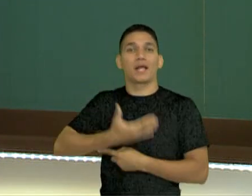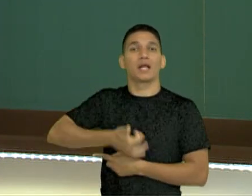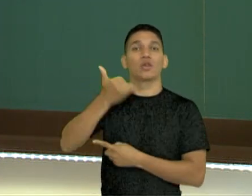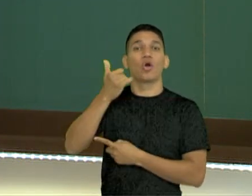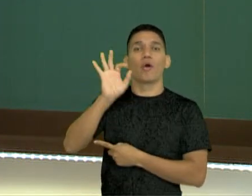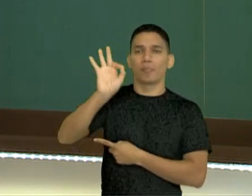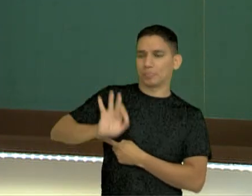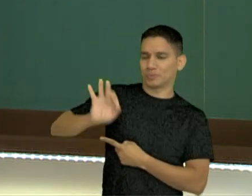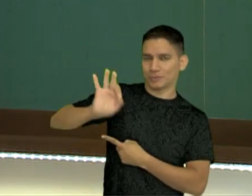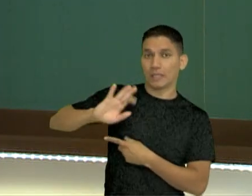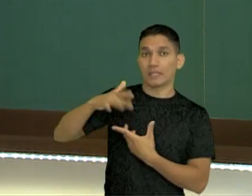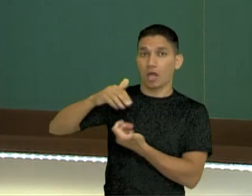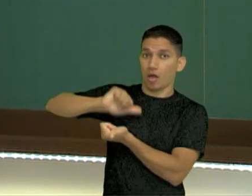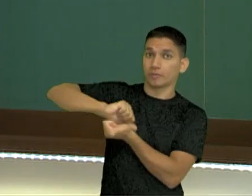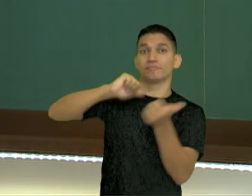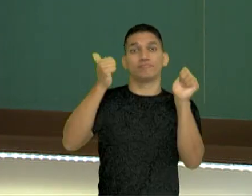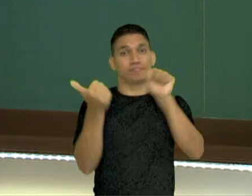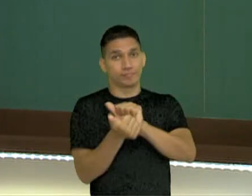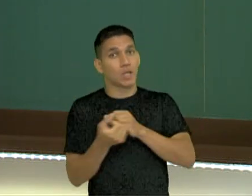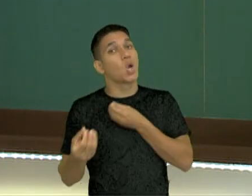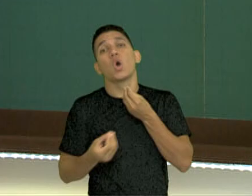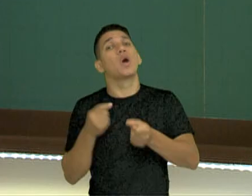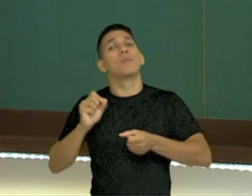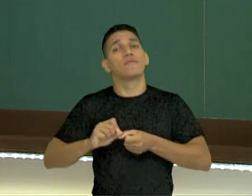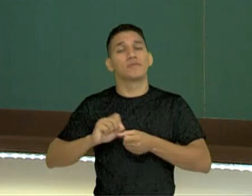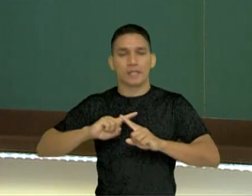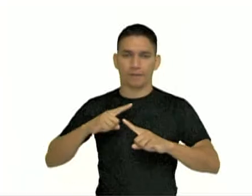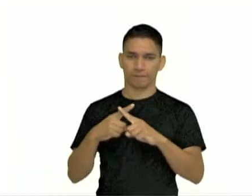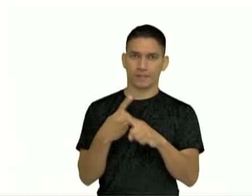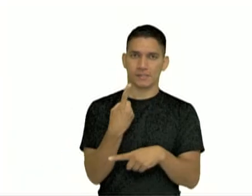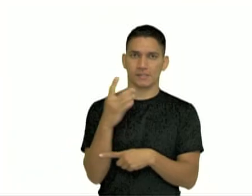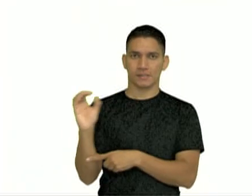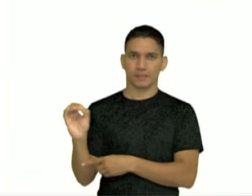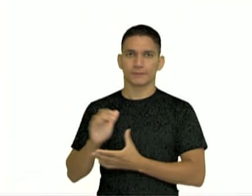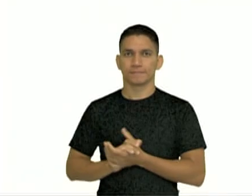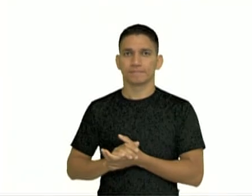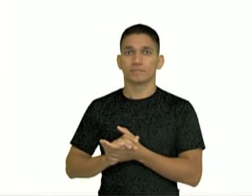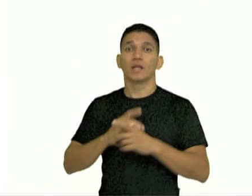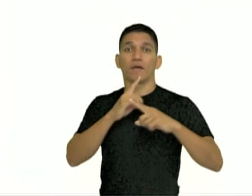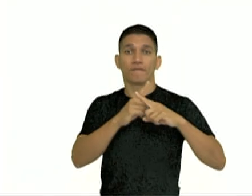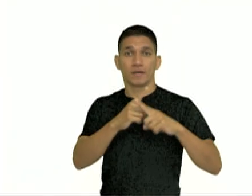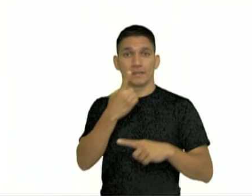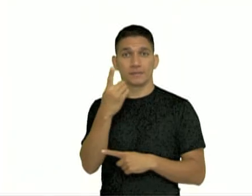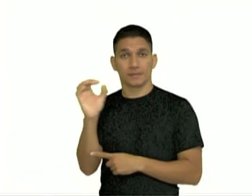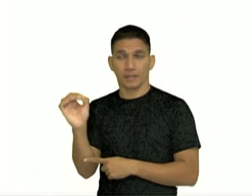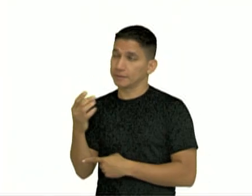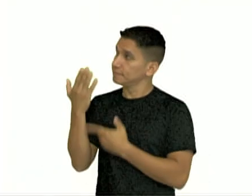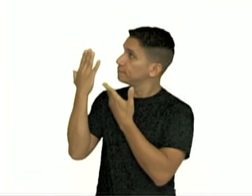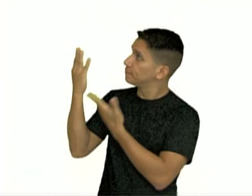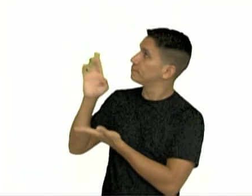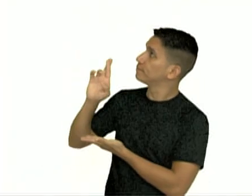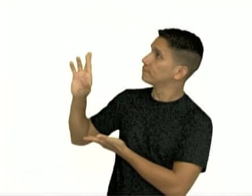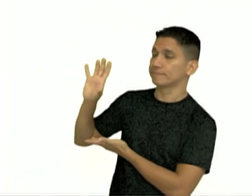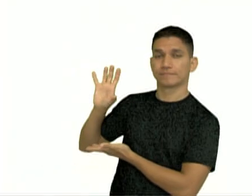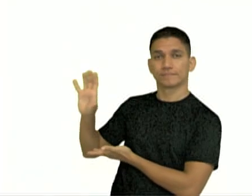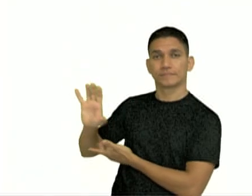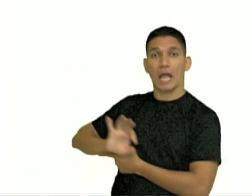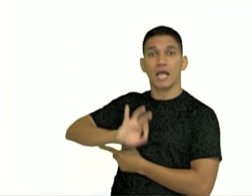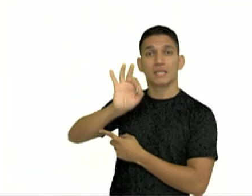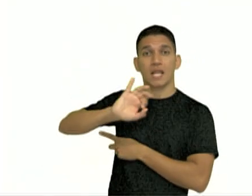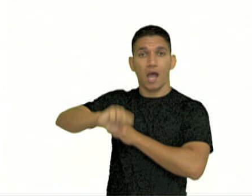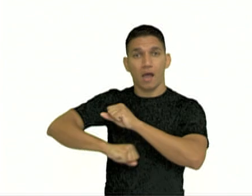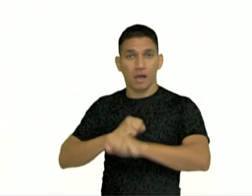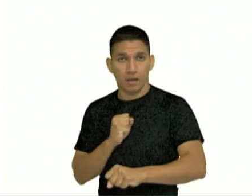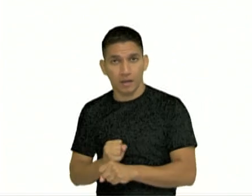que está em porcentagem. Então, o que eu tenho que fazer? Multiplicar por 100. Multiplicando por 100 significa que a taxa